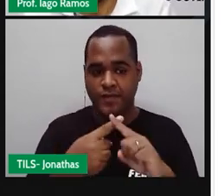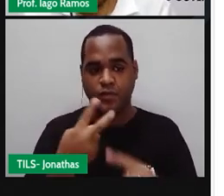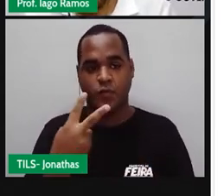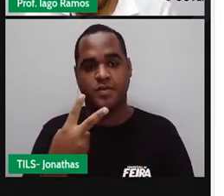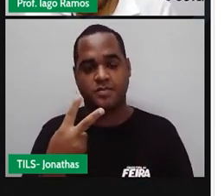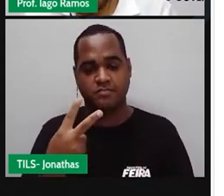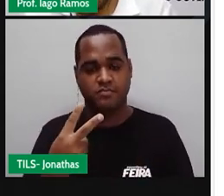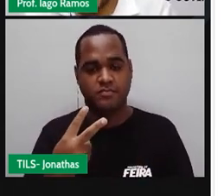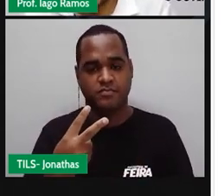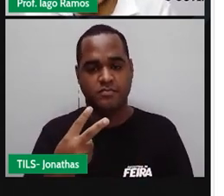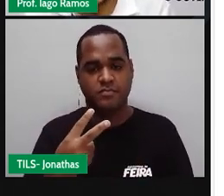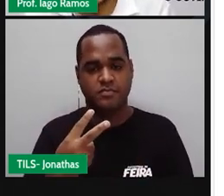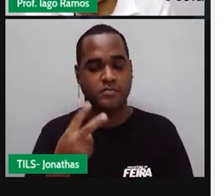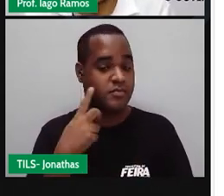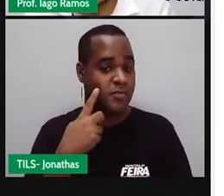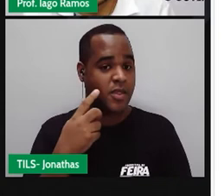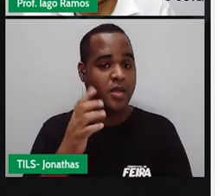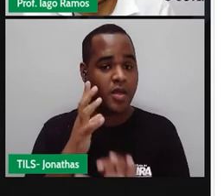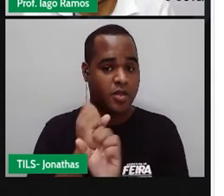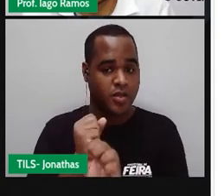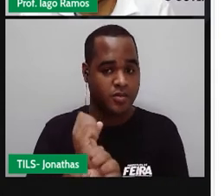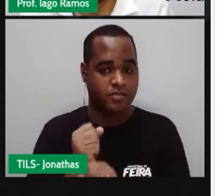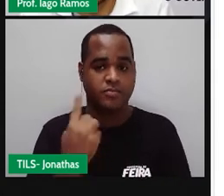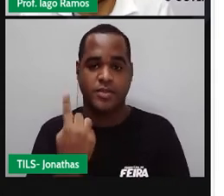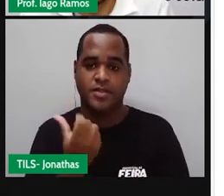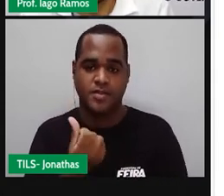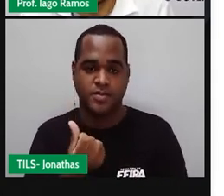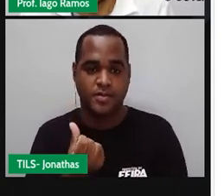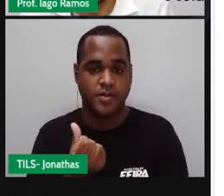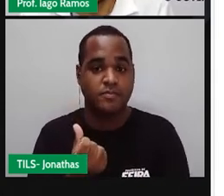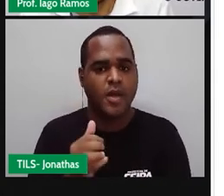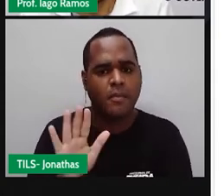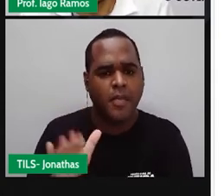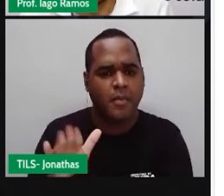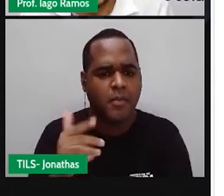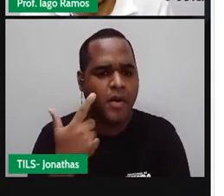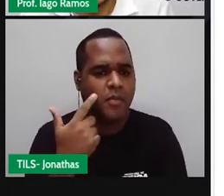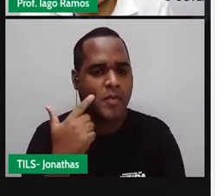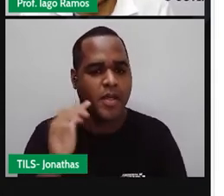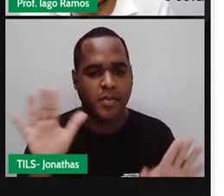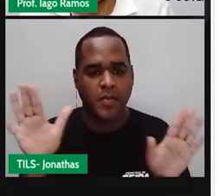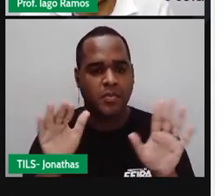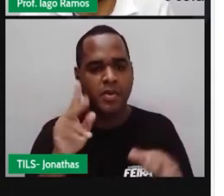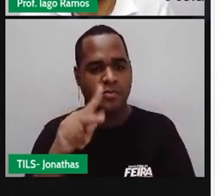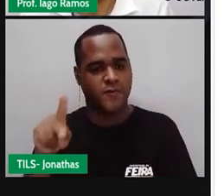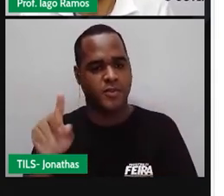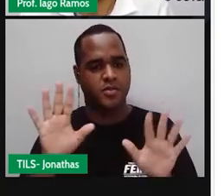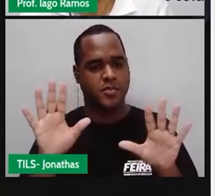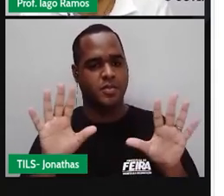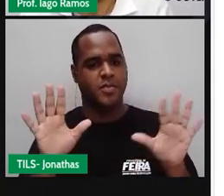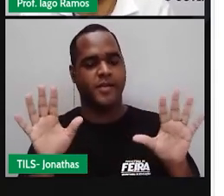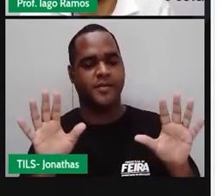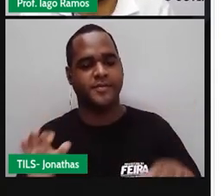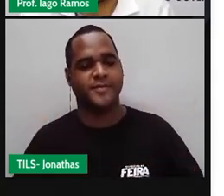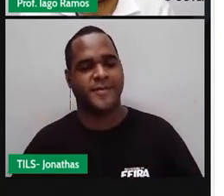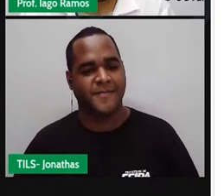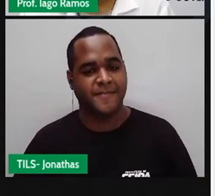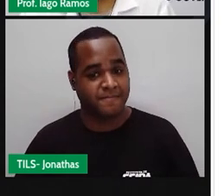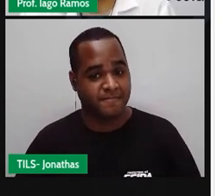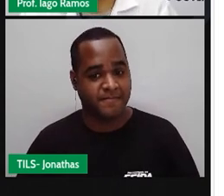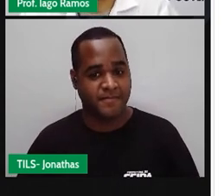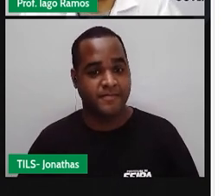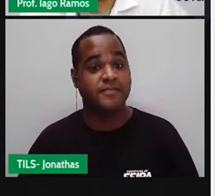2 quando você fizesse a continha da 16 opa opa opa opa Professor pára pára pára pára pára tudo